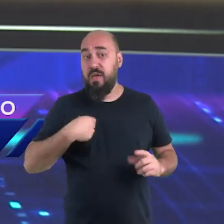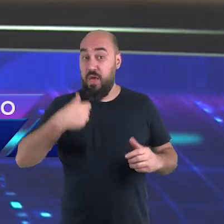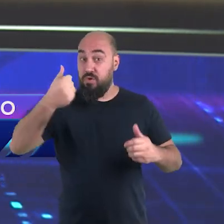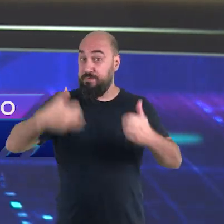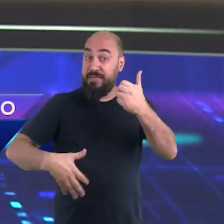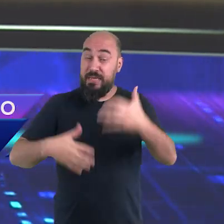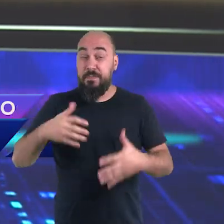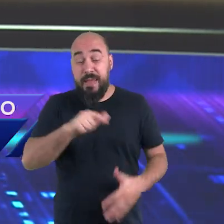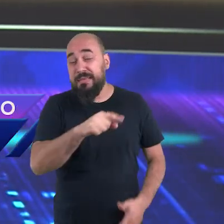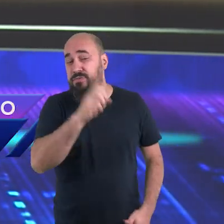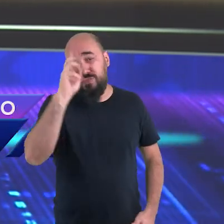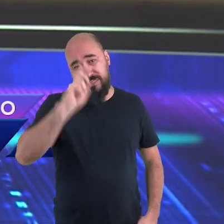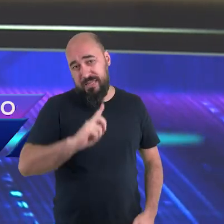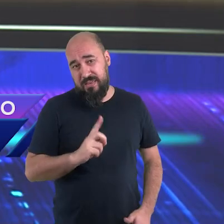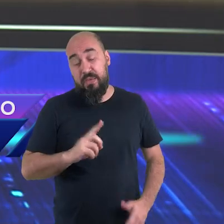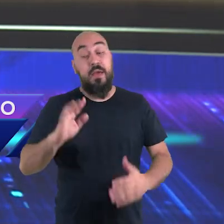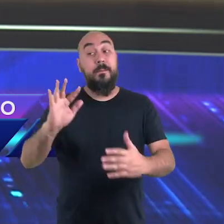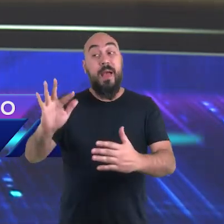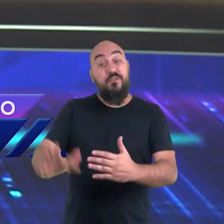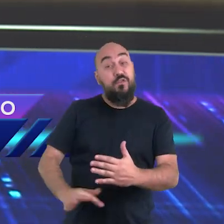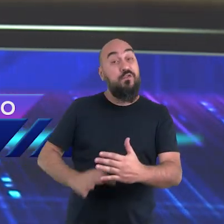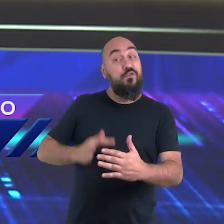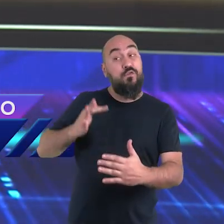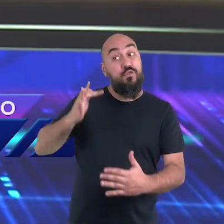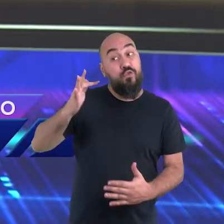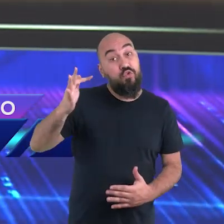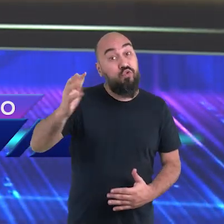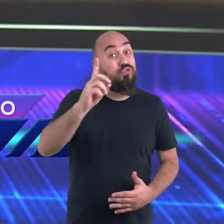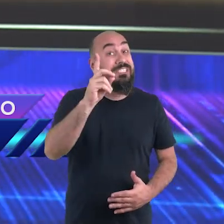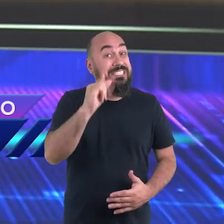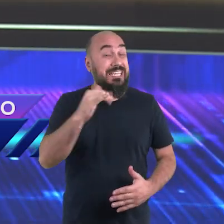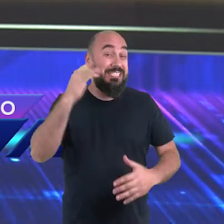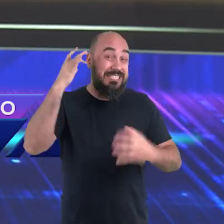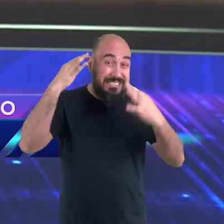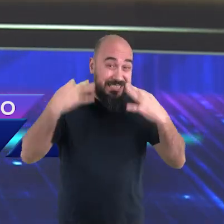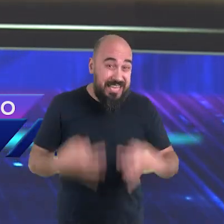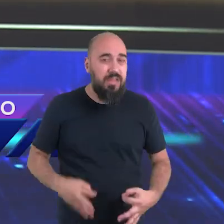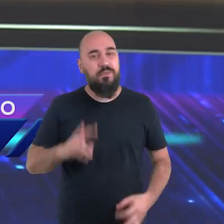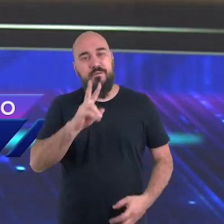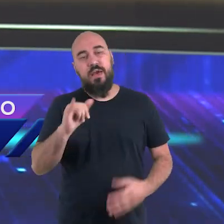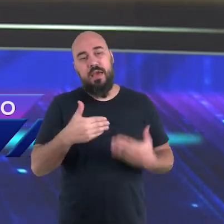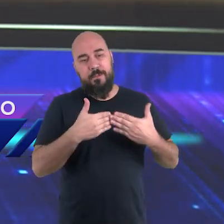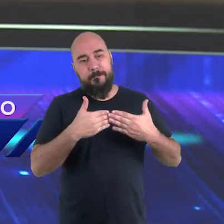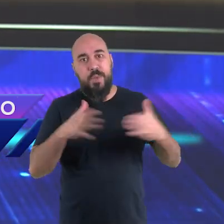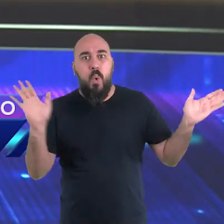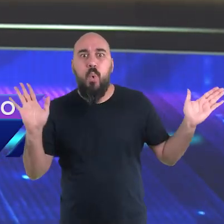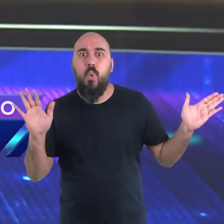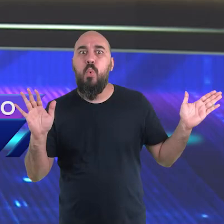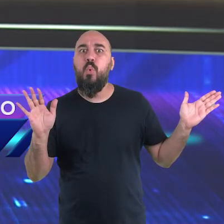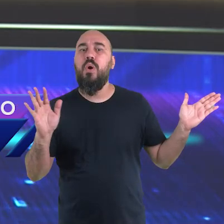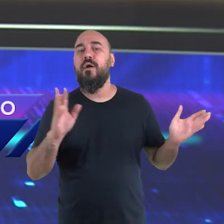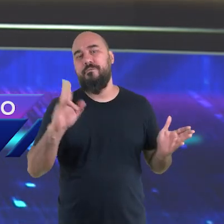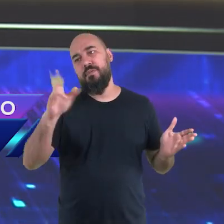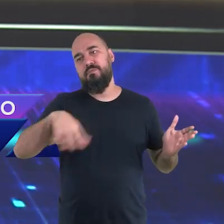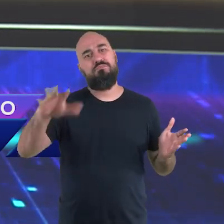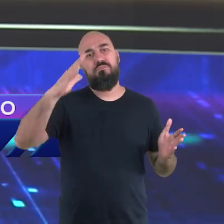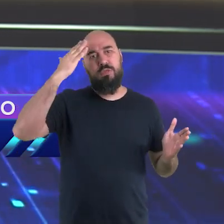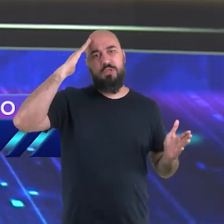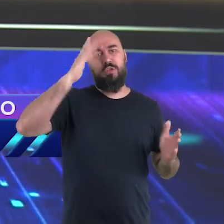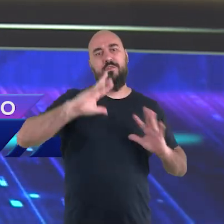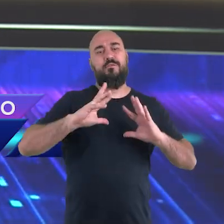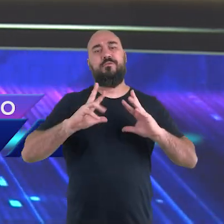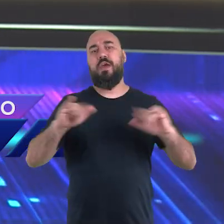querendo dizer. Este saber com relação à profecia, especificamente do livro de Daniel,